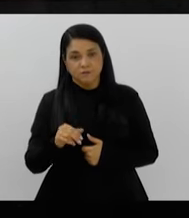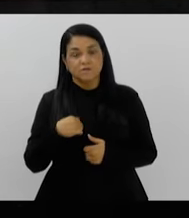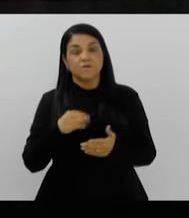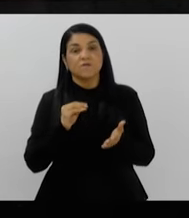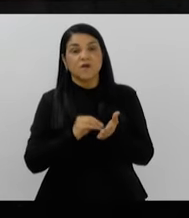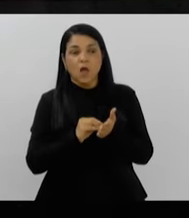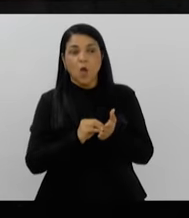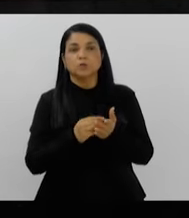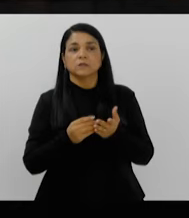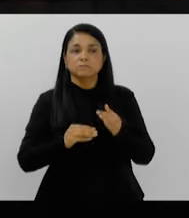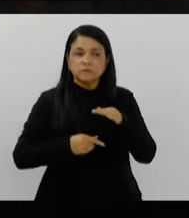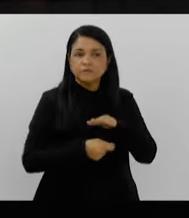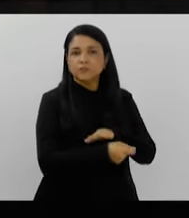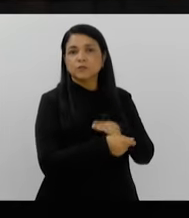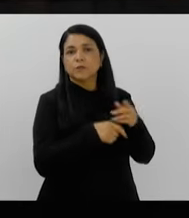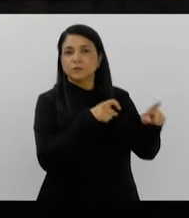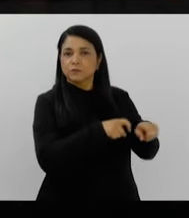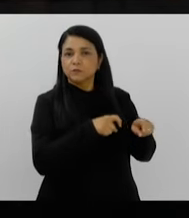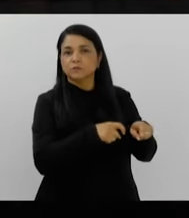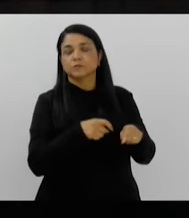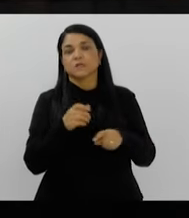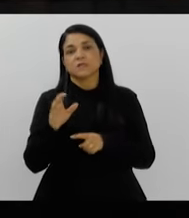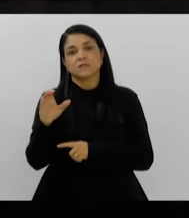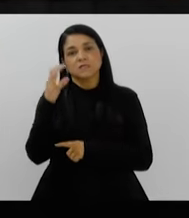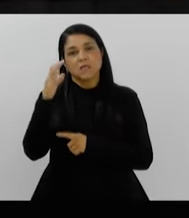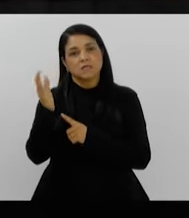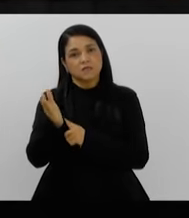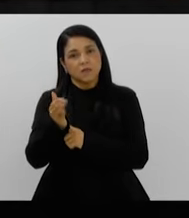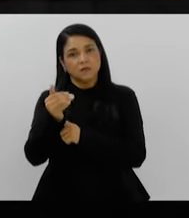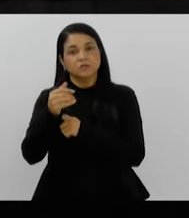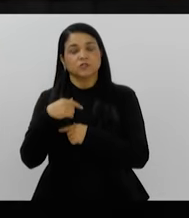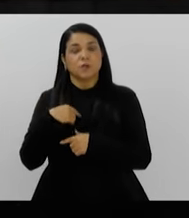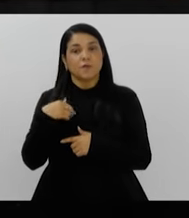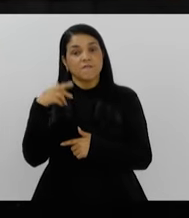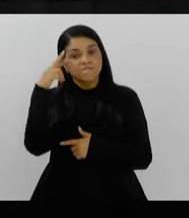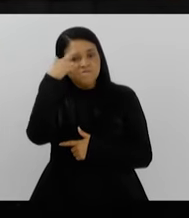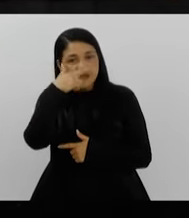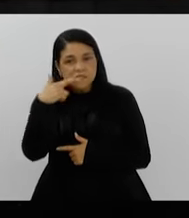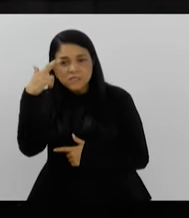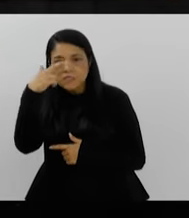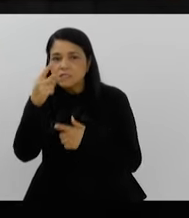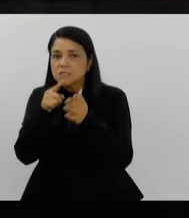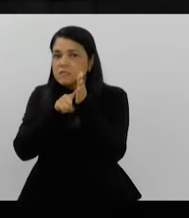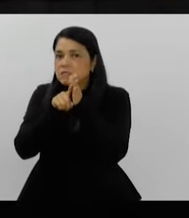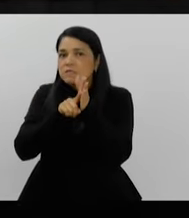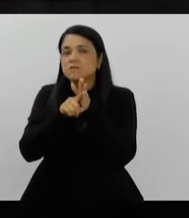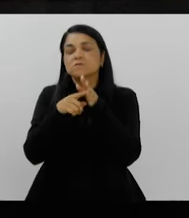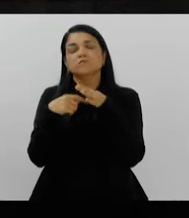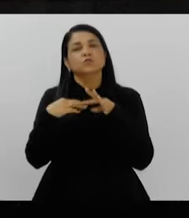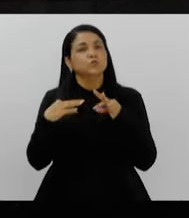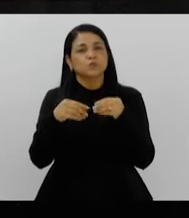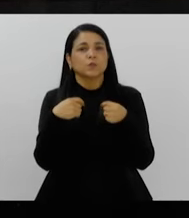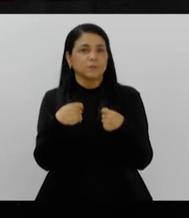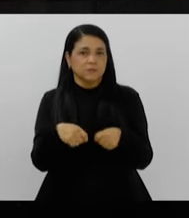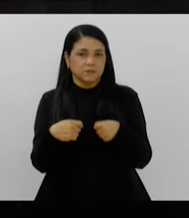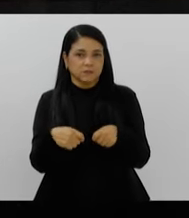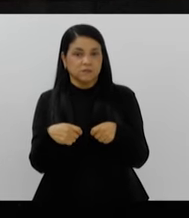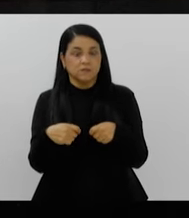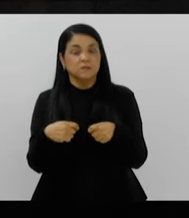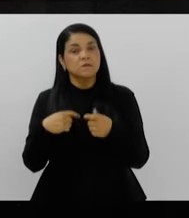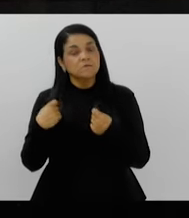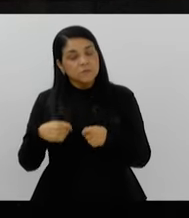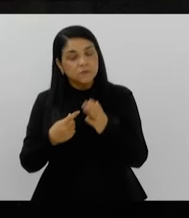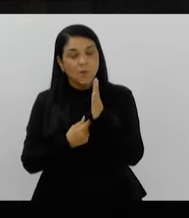agricultura familiar, para ciência e tecnologia, para investigação e para tudo que a gente precisa. Portanto, a gente tem que mexer, sim,